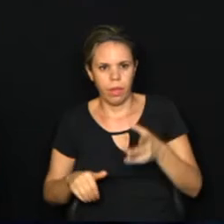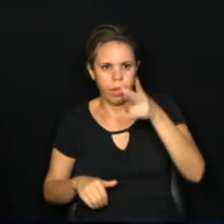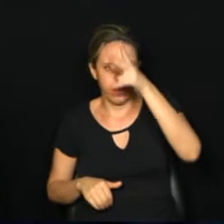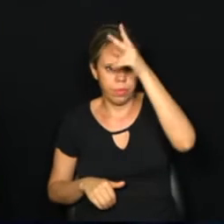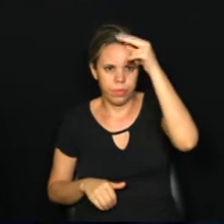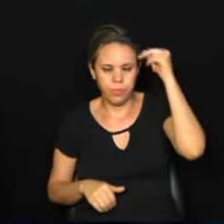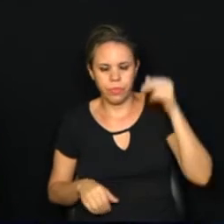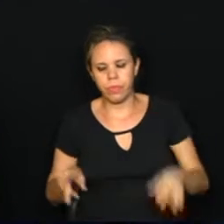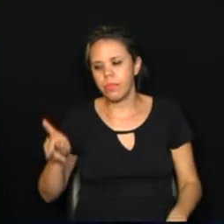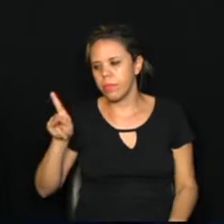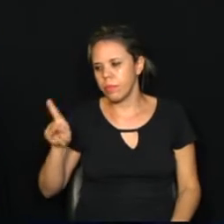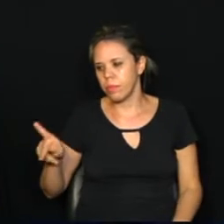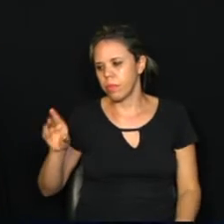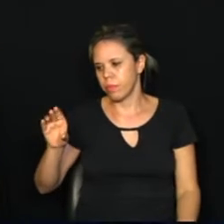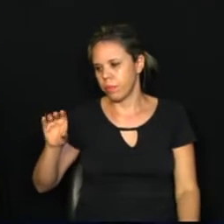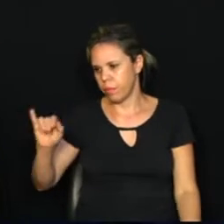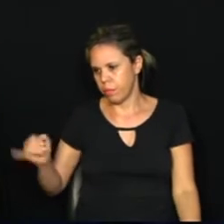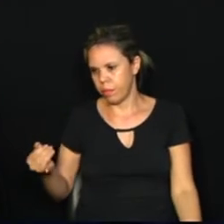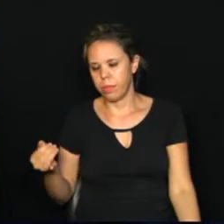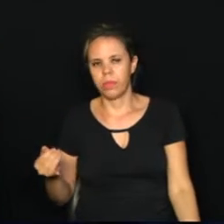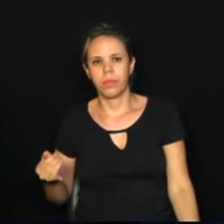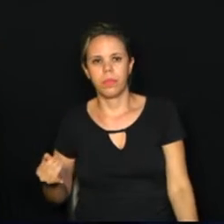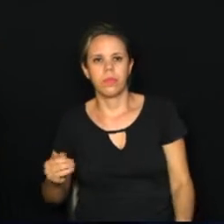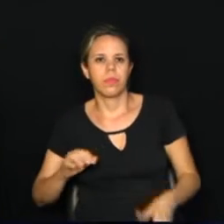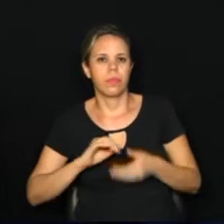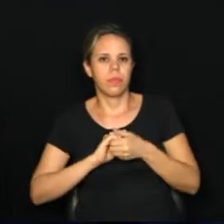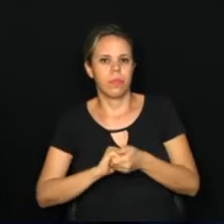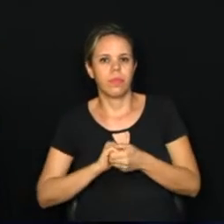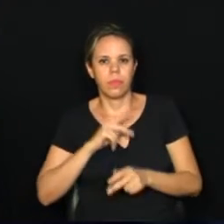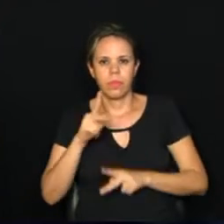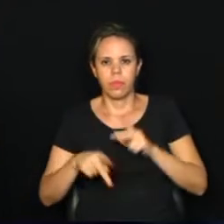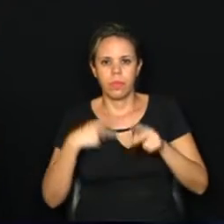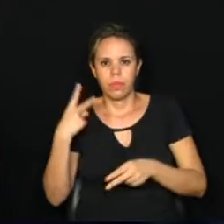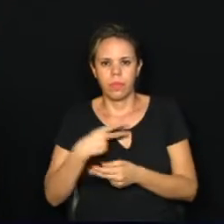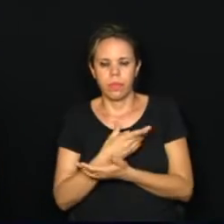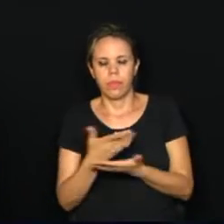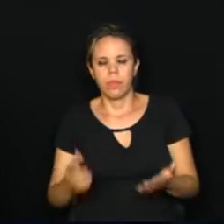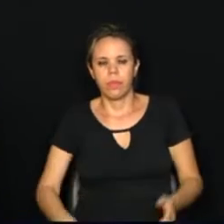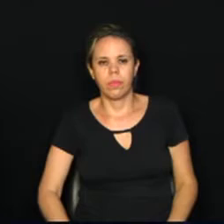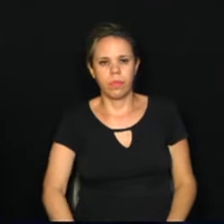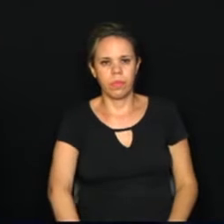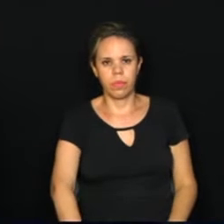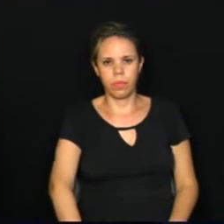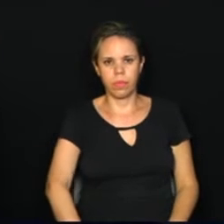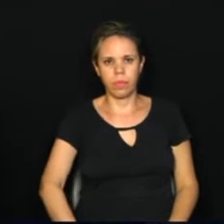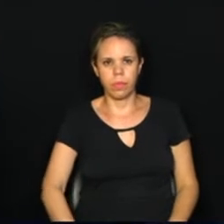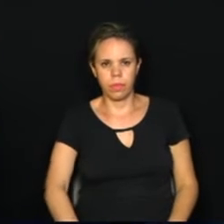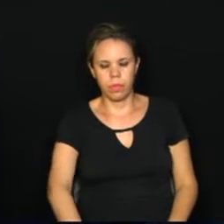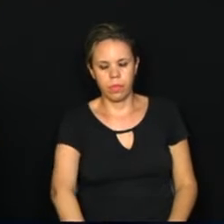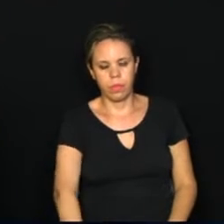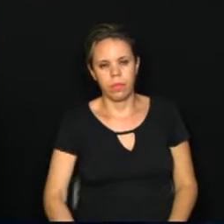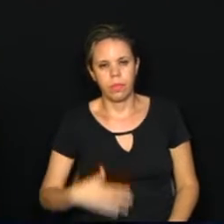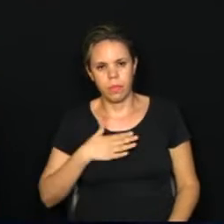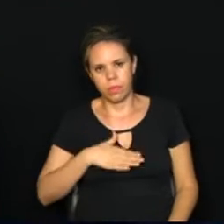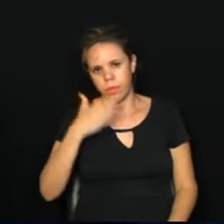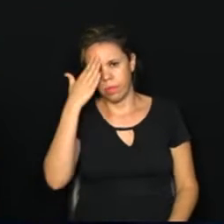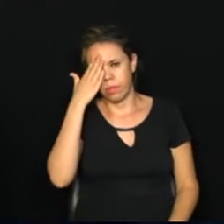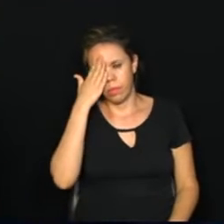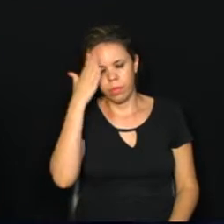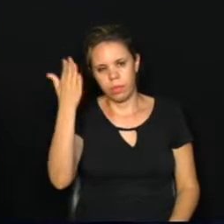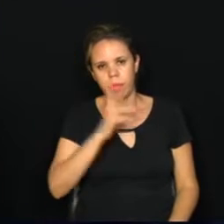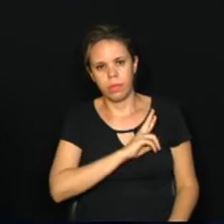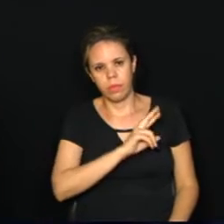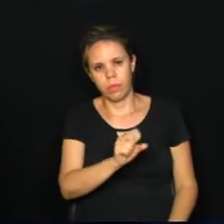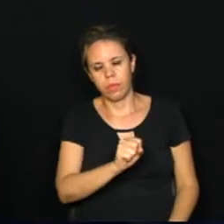Consórcio PCJ, estendo os cumprimentos aos demais vereadores e gostaria de agradecer ao Rossini, né,